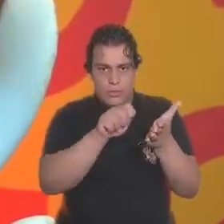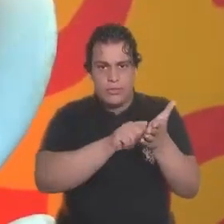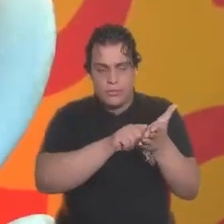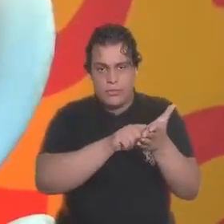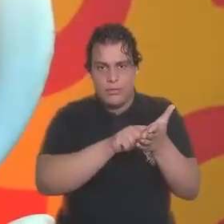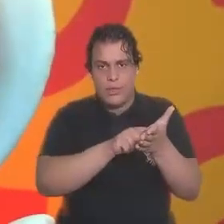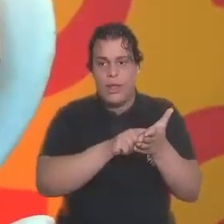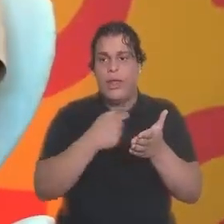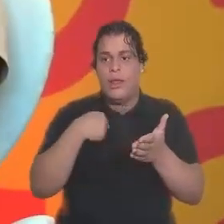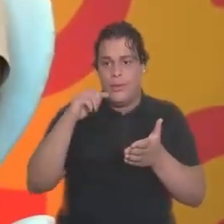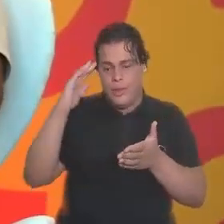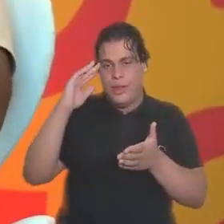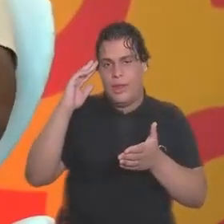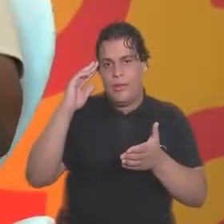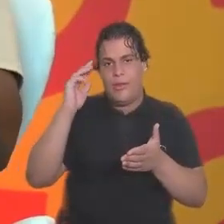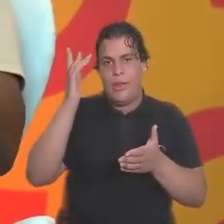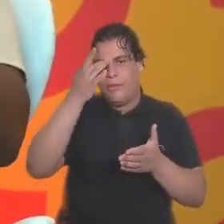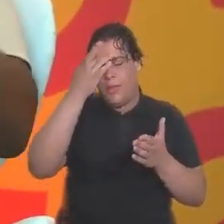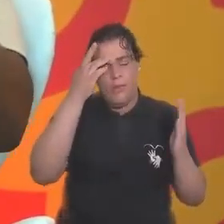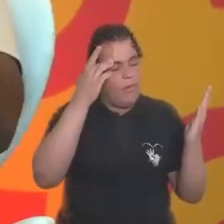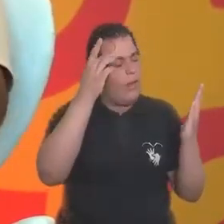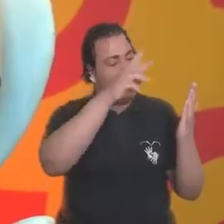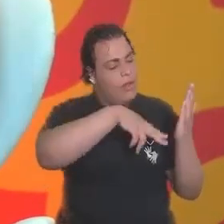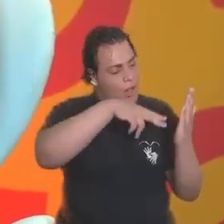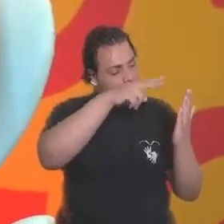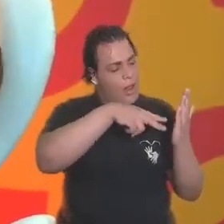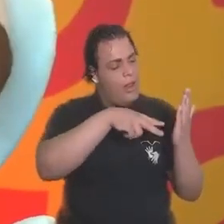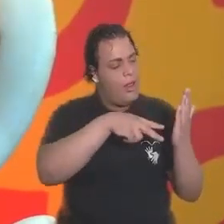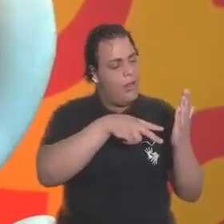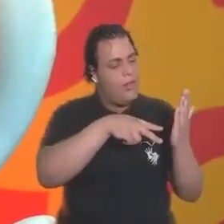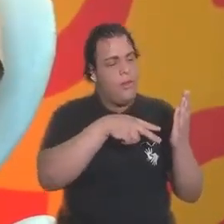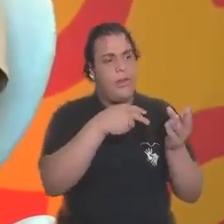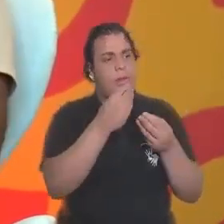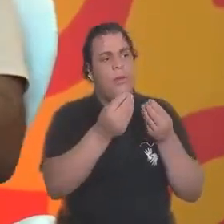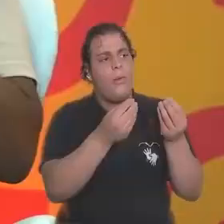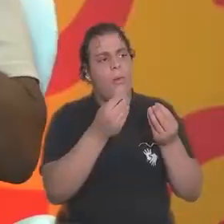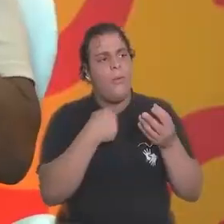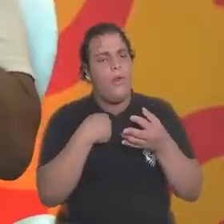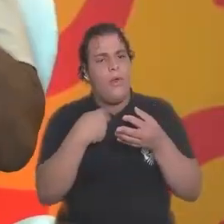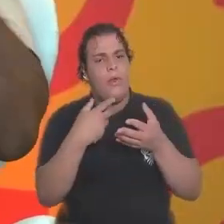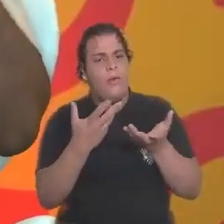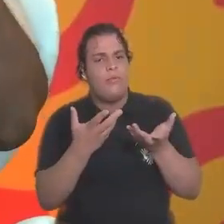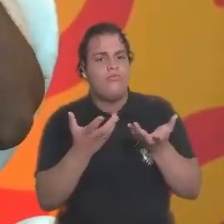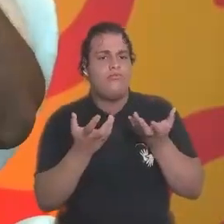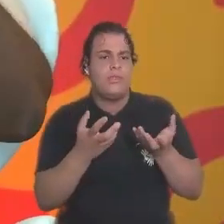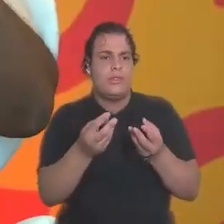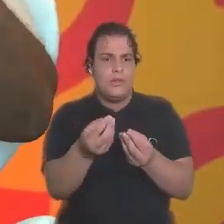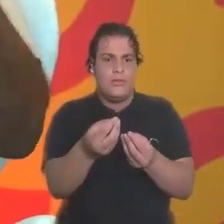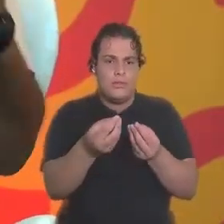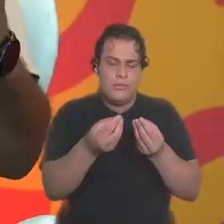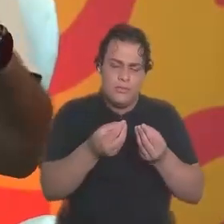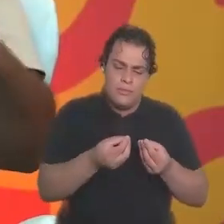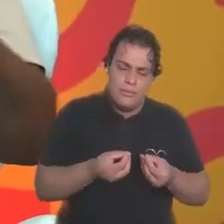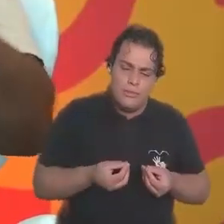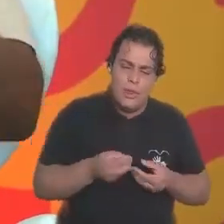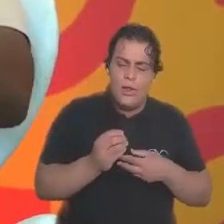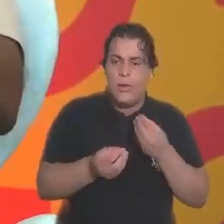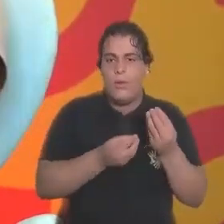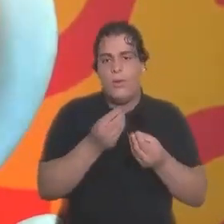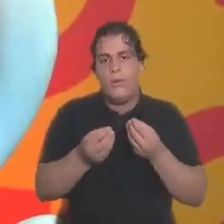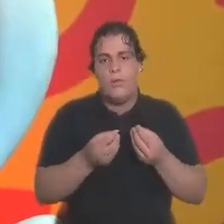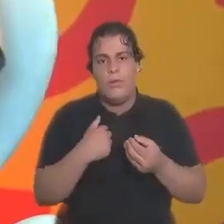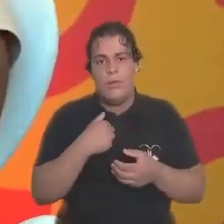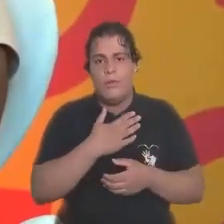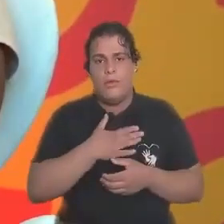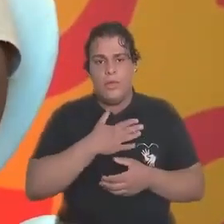entendo o papel de quem está do outro lado ali, de pensar assim, cara, como é que eu gostaria de receber isso aqui, de como é que eu gostaria